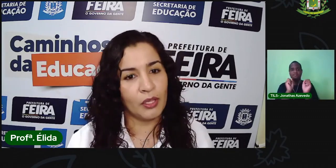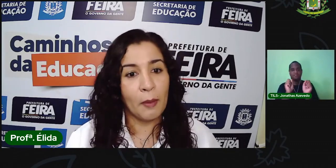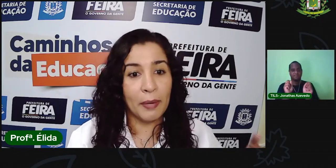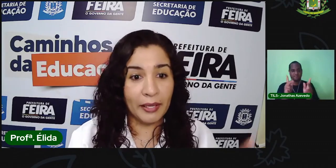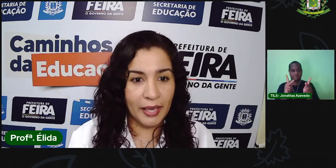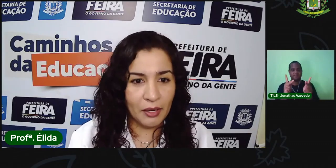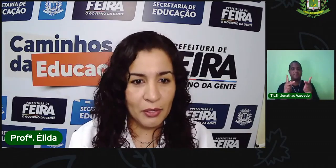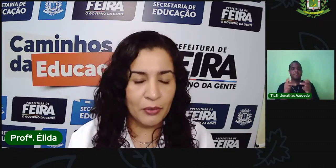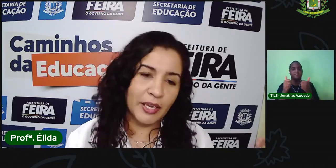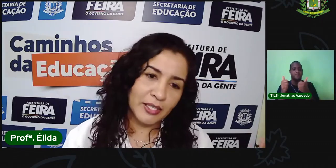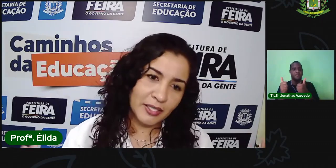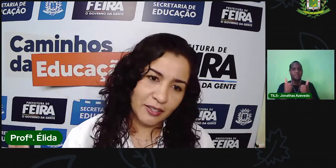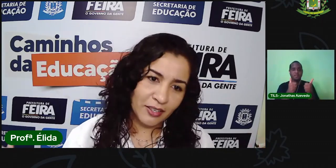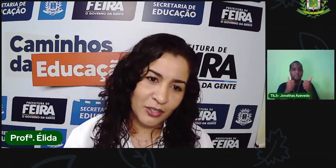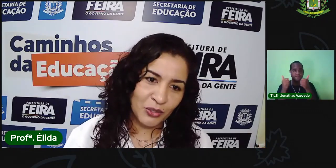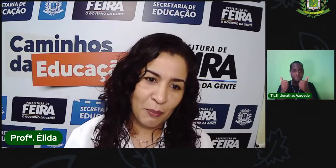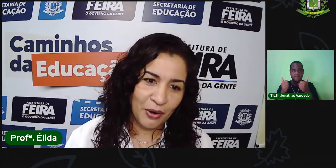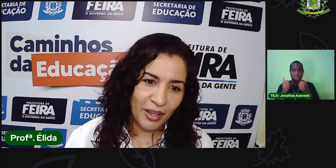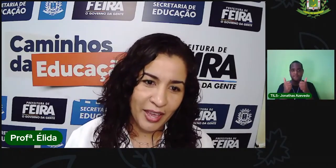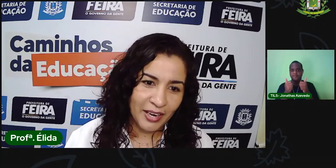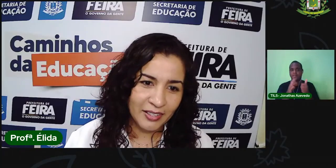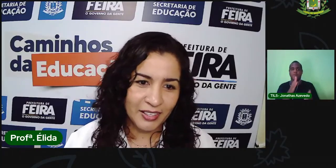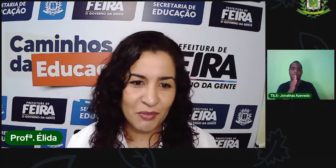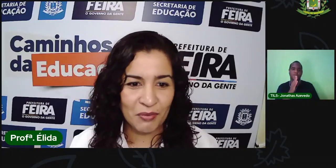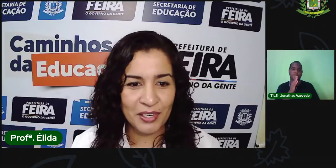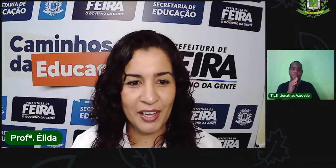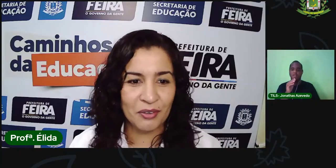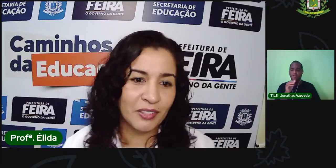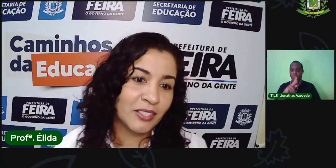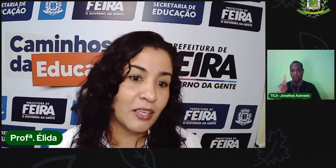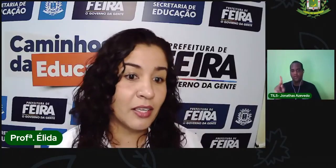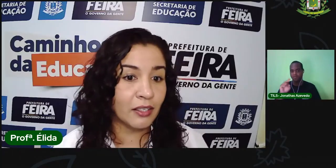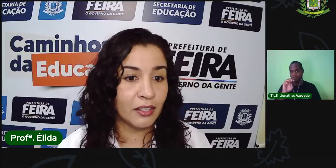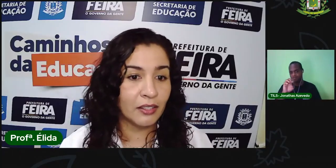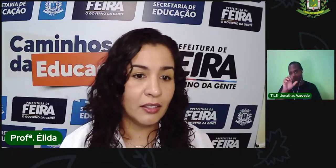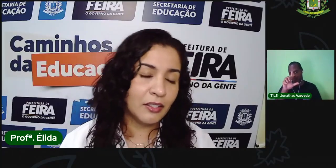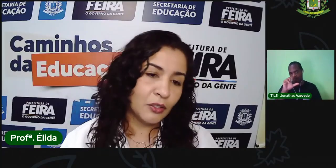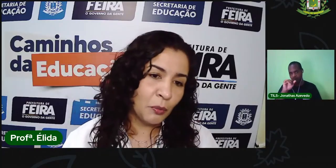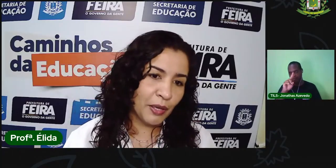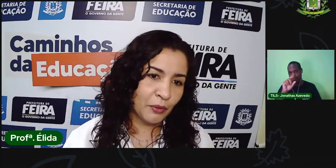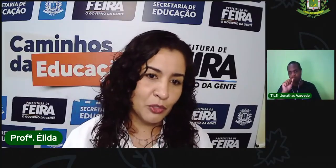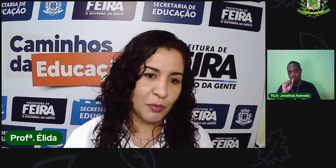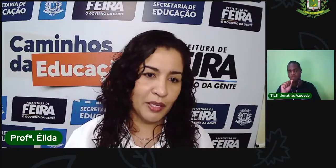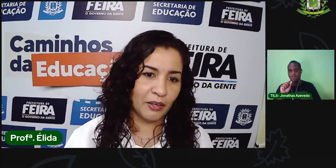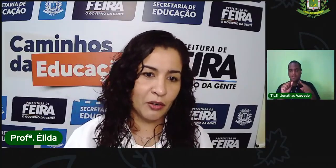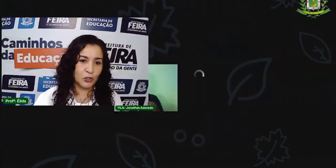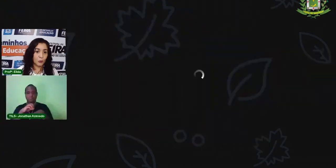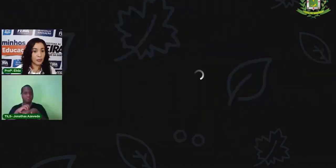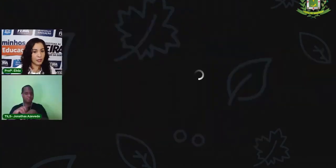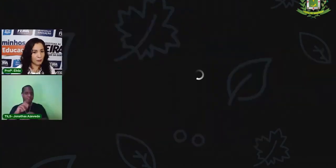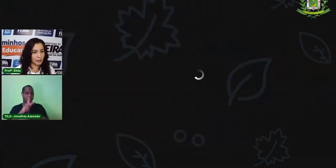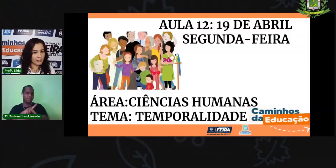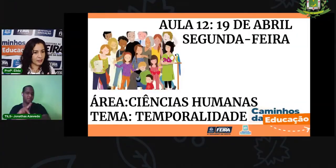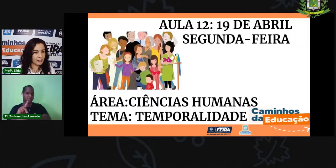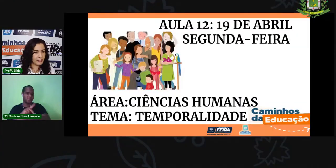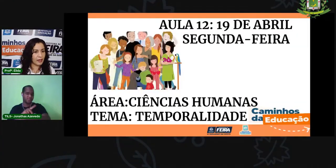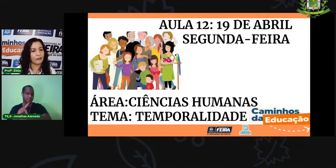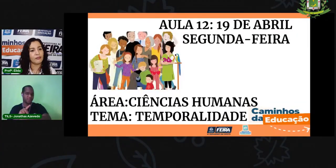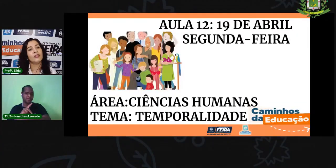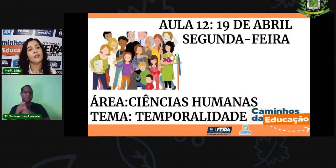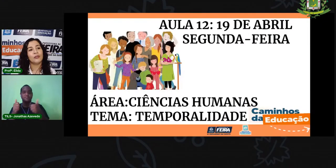Pronto. Para quem não me conhece, eu sou a Proélida e vou ficar com vocês aqui no percurso pedagógico não